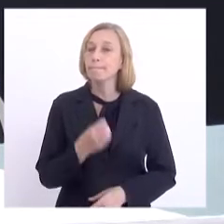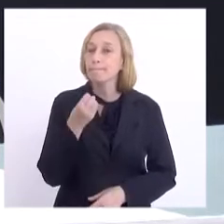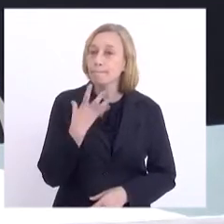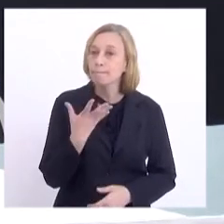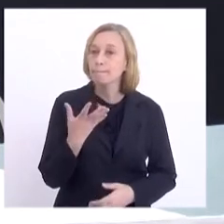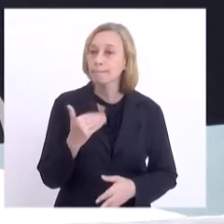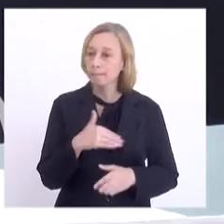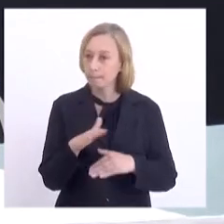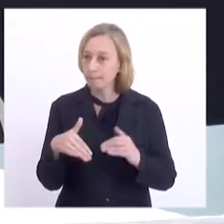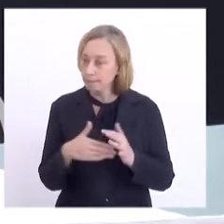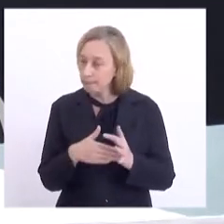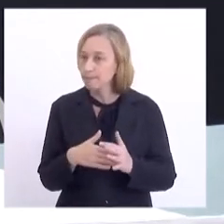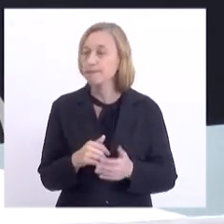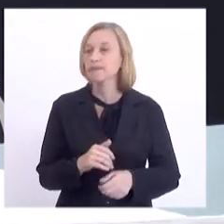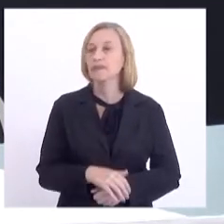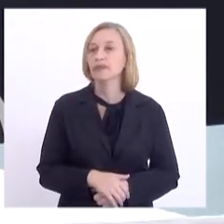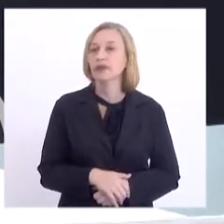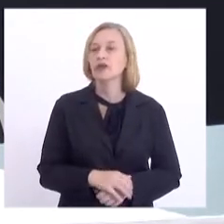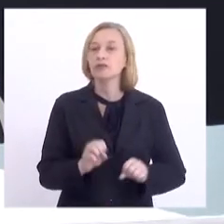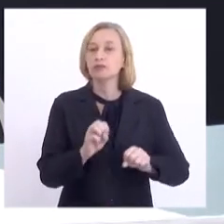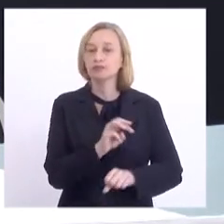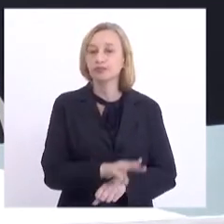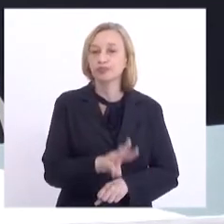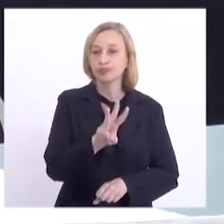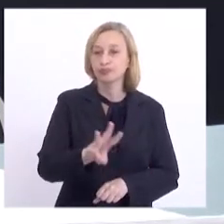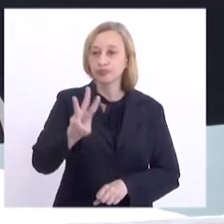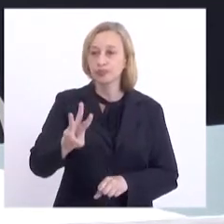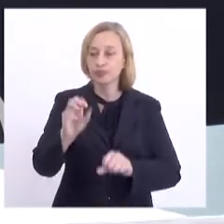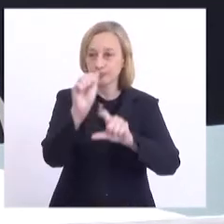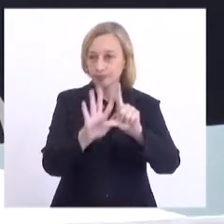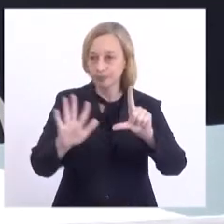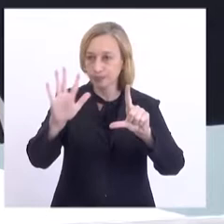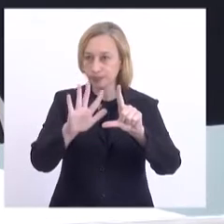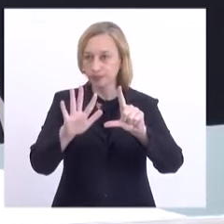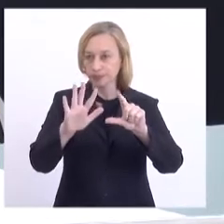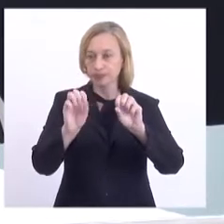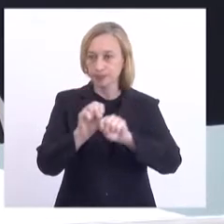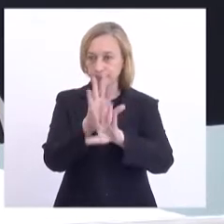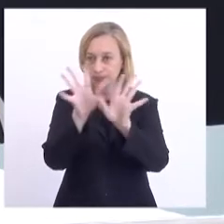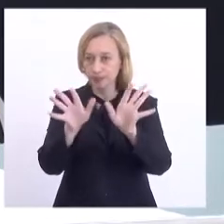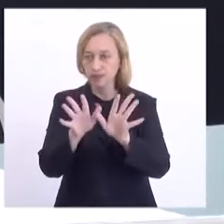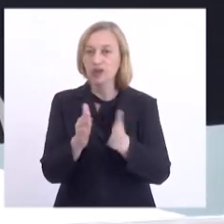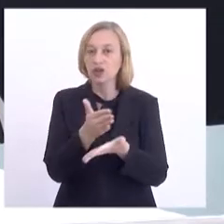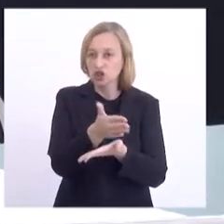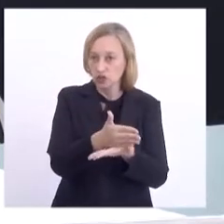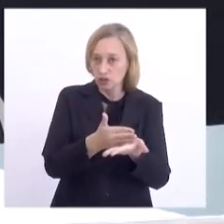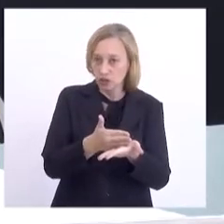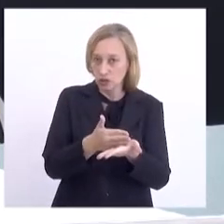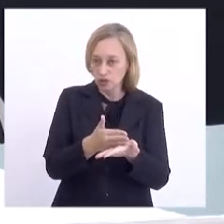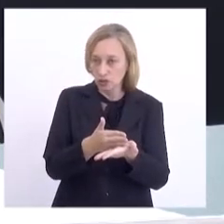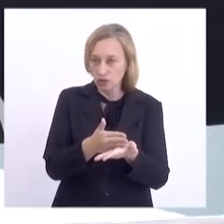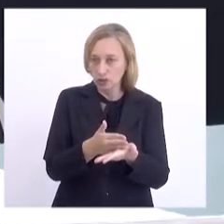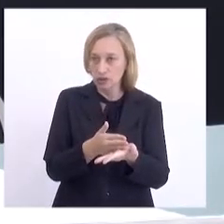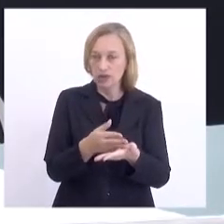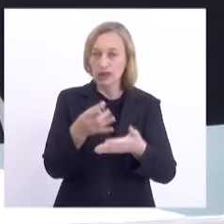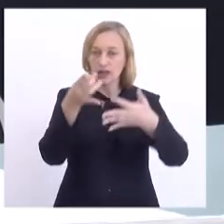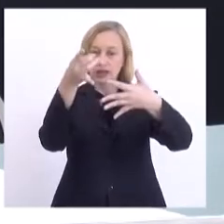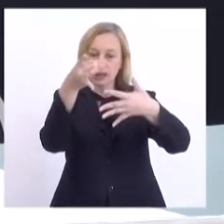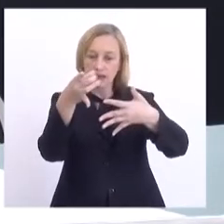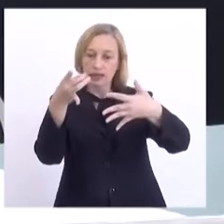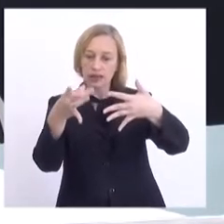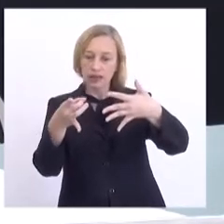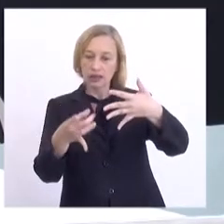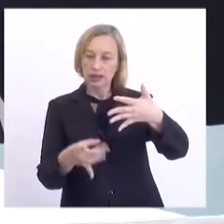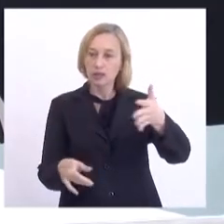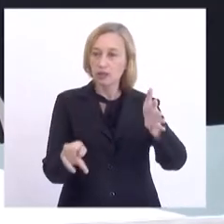né o leigo no site da Transparência então tem umas tem divisões nos seus colocamos cada cada